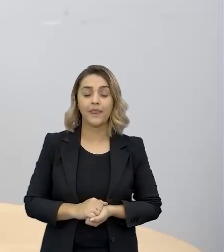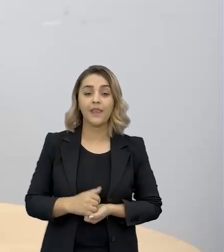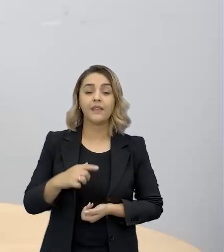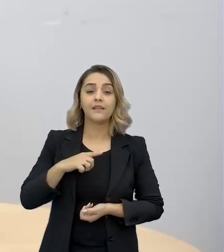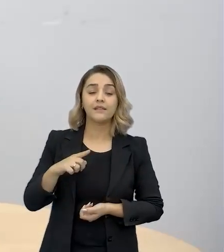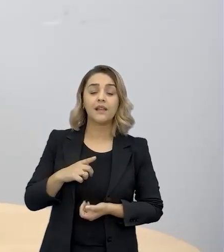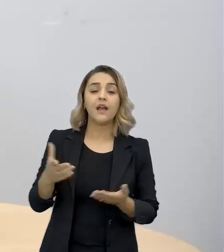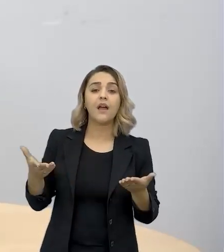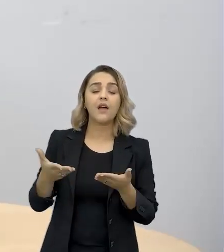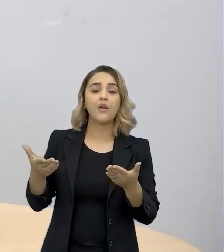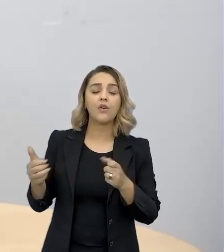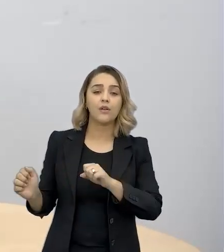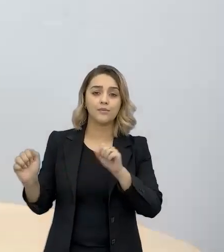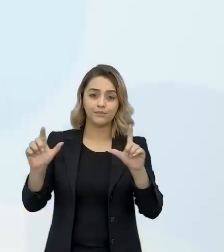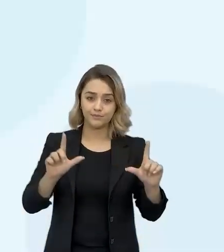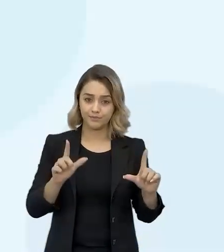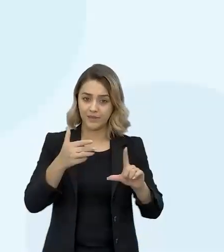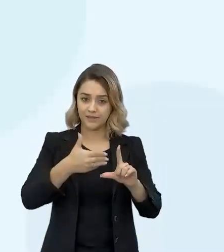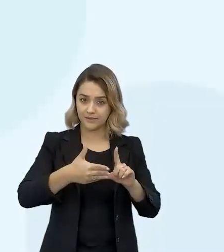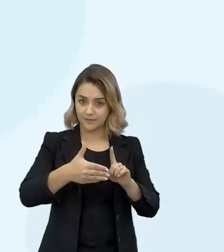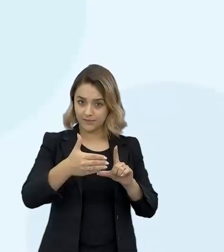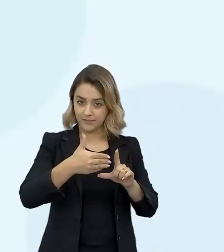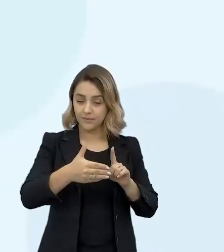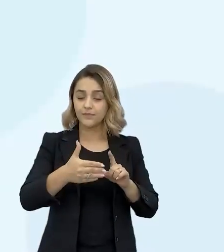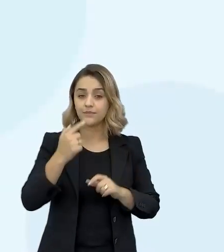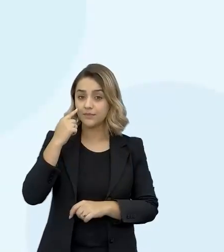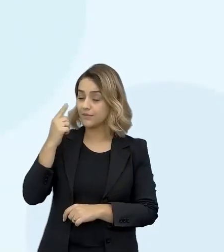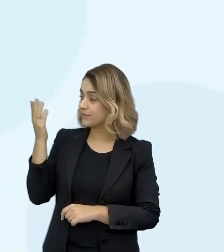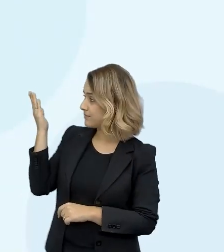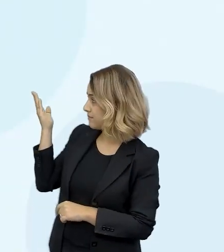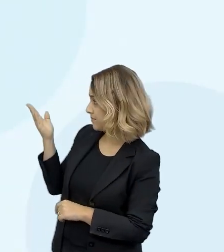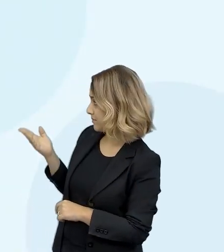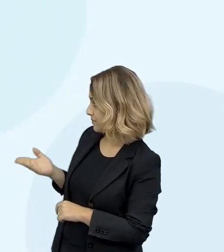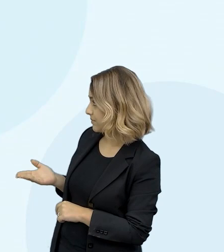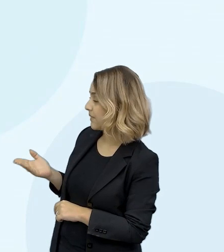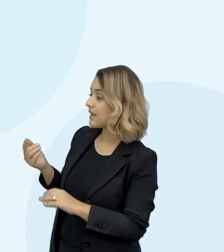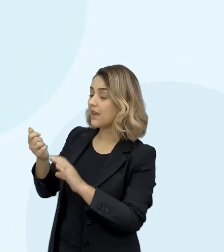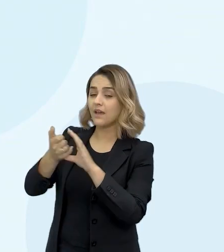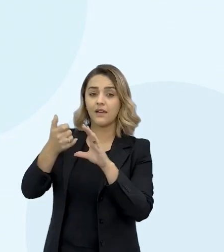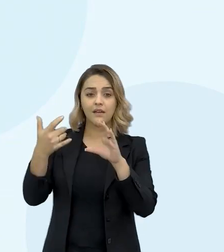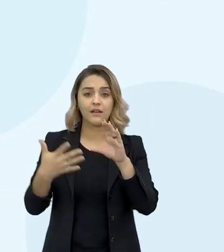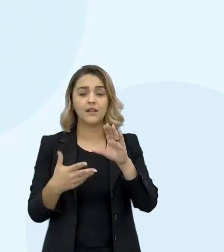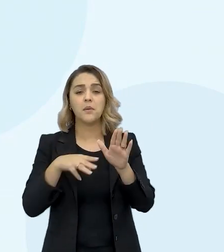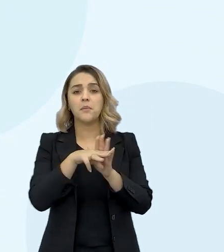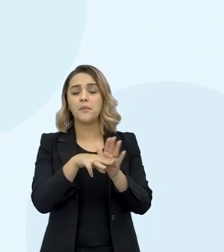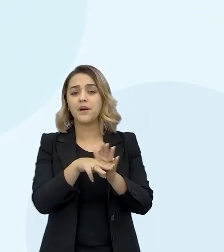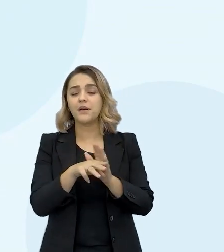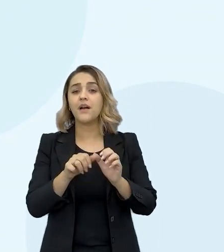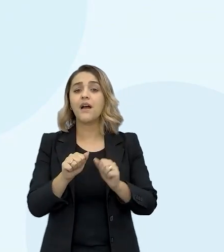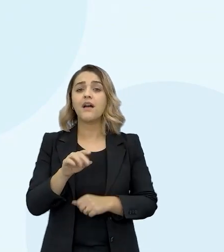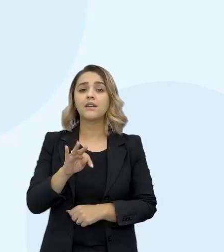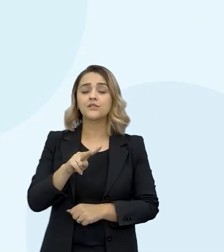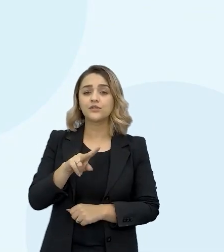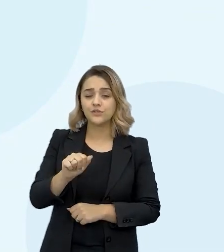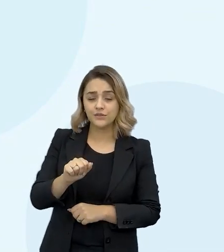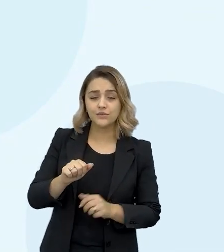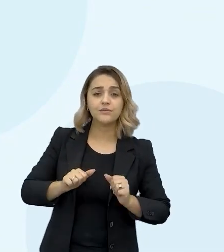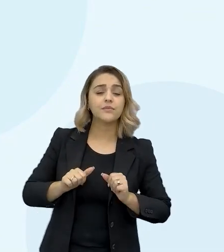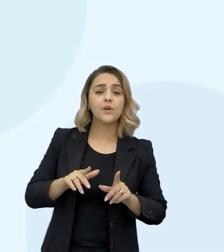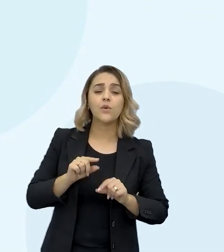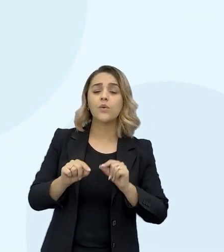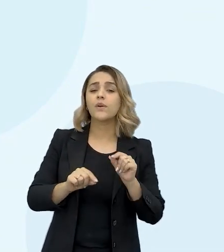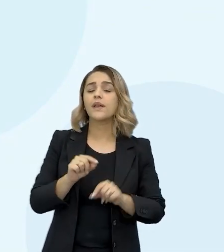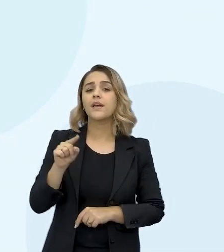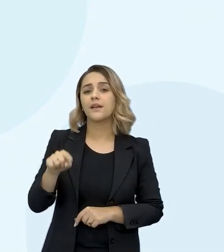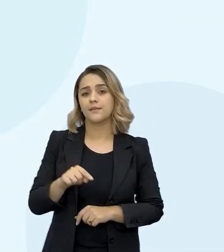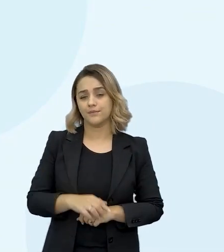tem agora no próximo slide, por favor, né? As características da metodologia ativa, né,